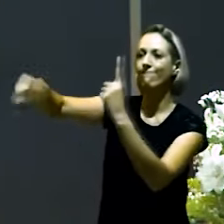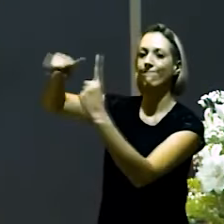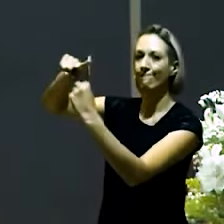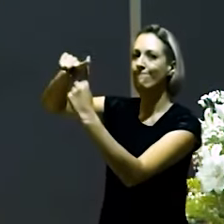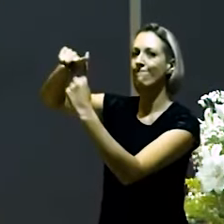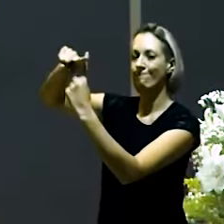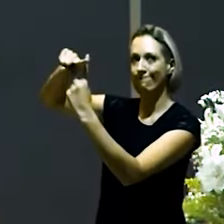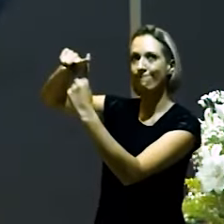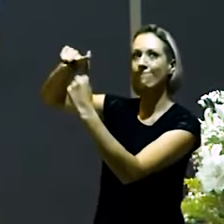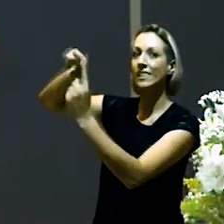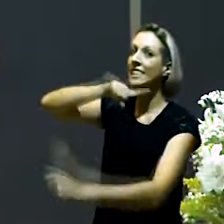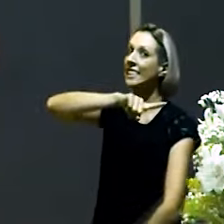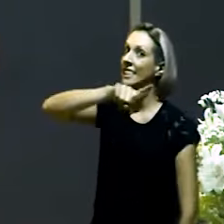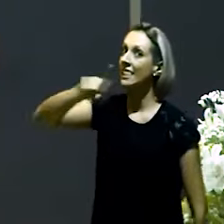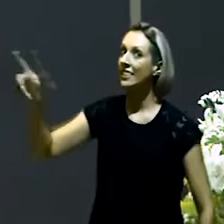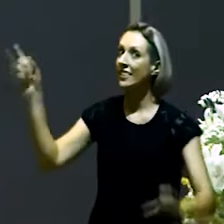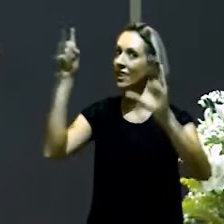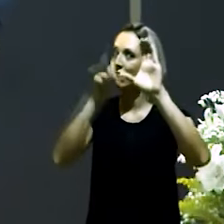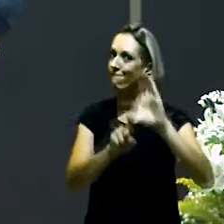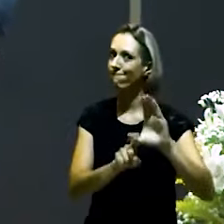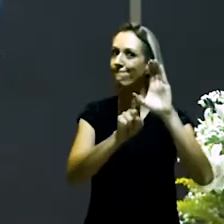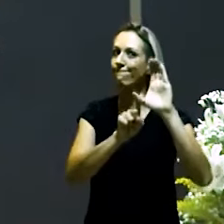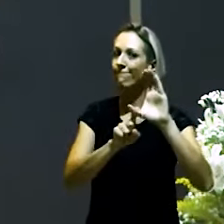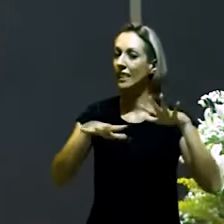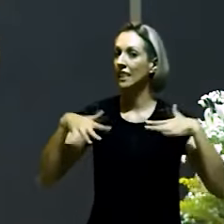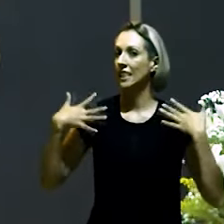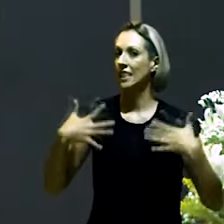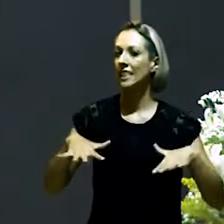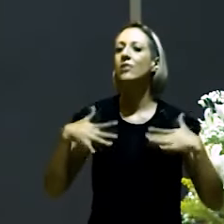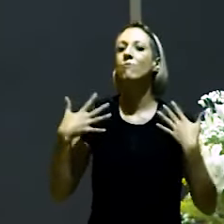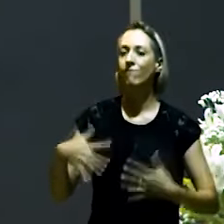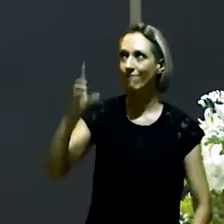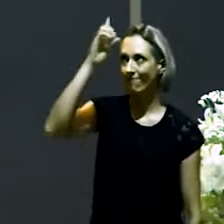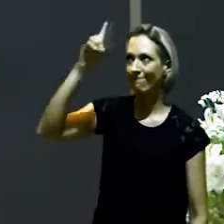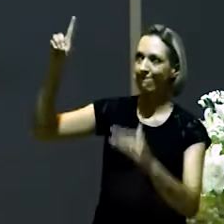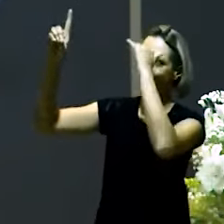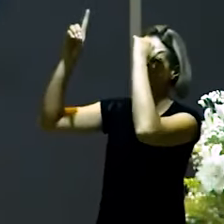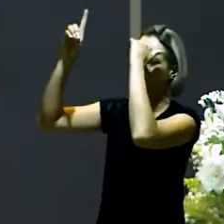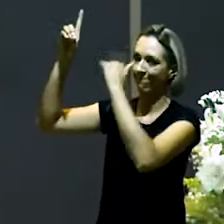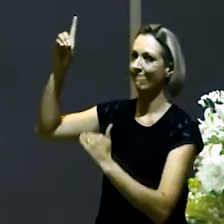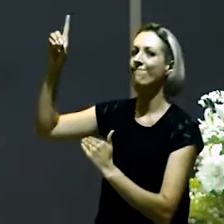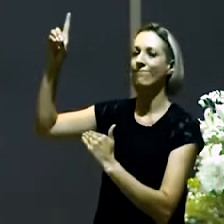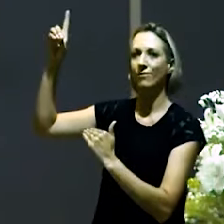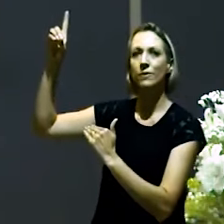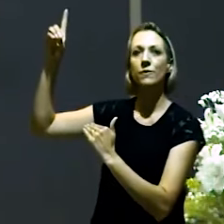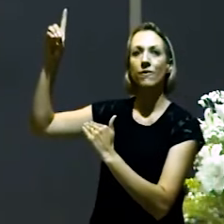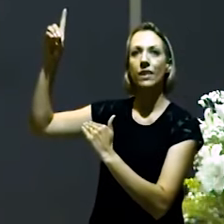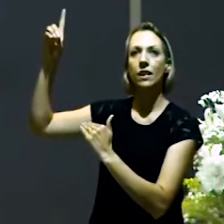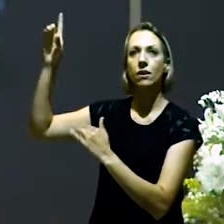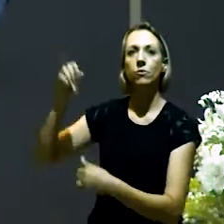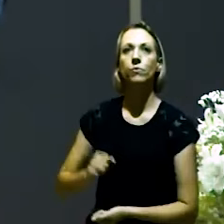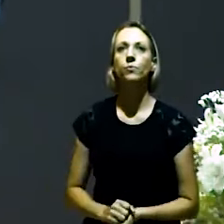o que ele não fará com aqueles devedores que não se colocarem debaixo da graça? Por isso o texto diz que havia uma cédula de dívida